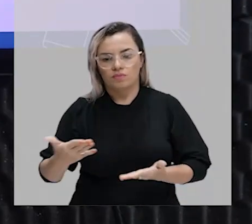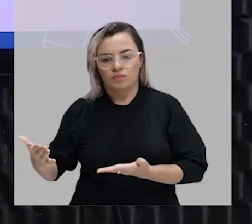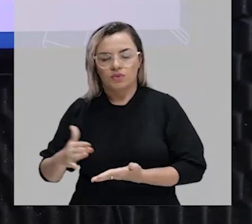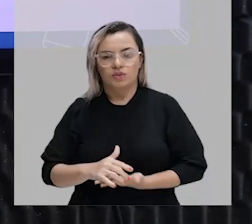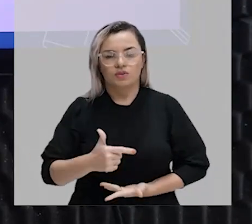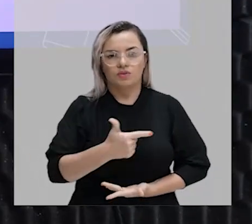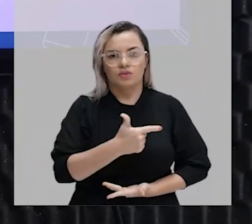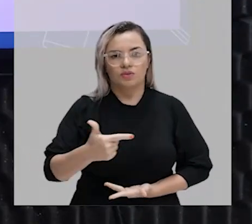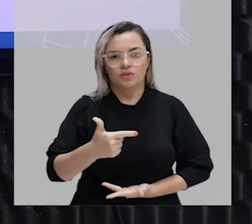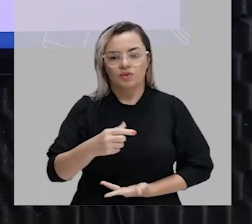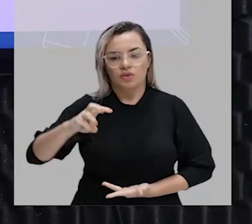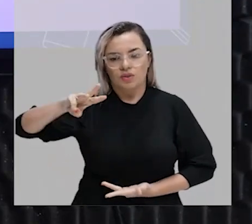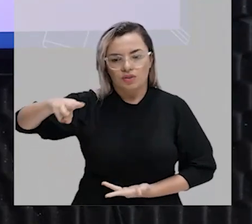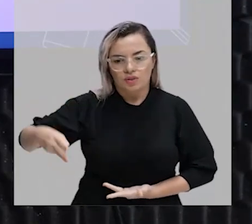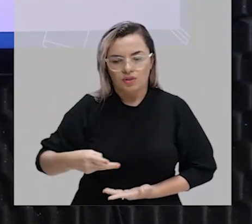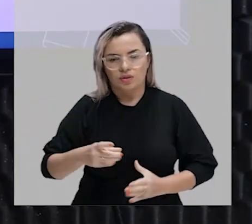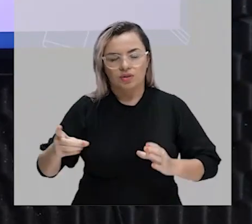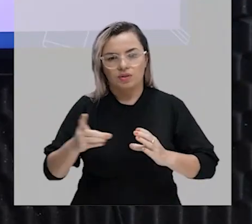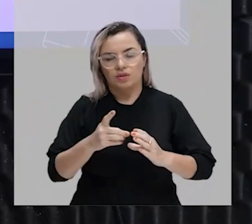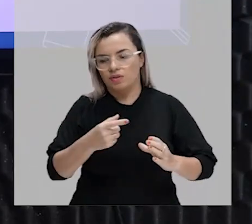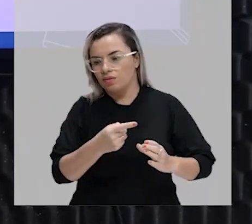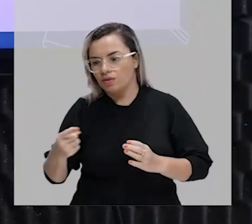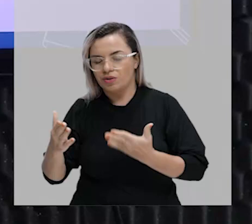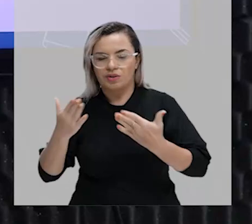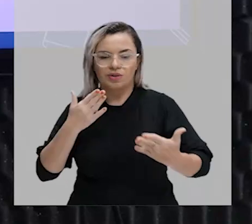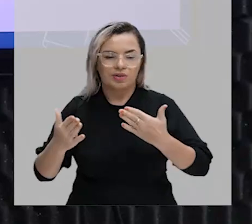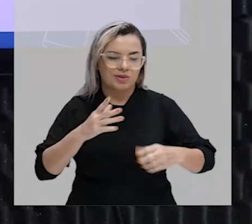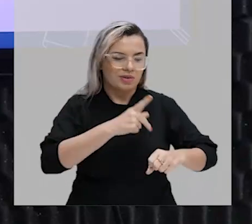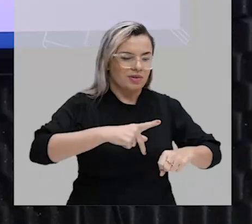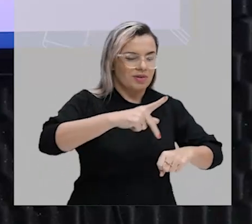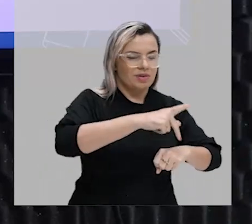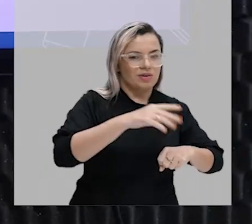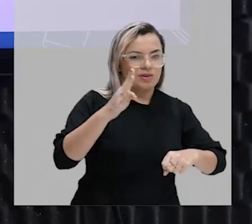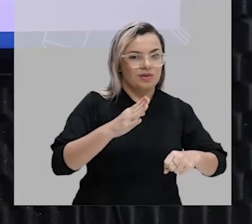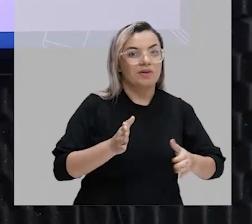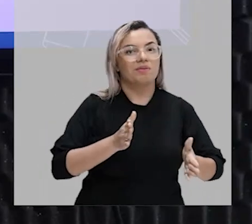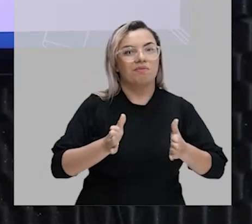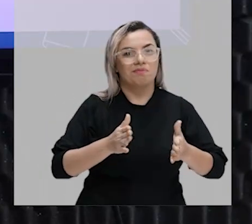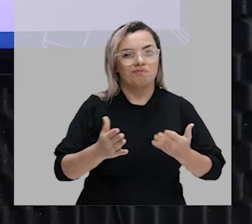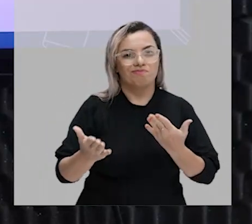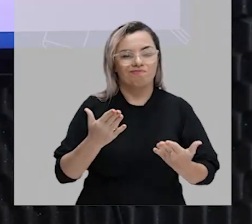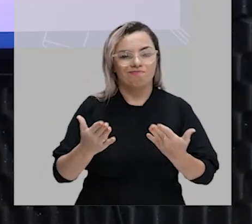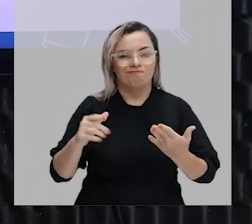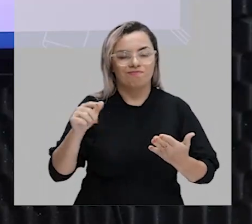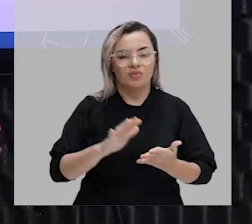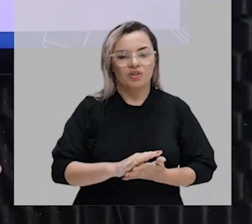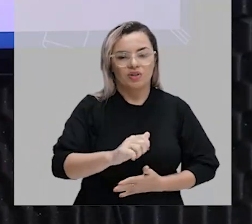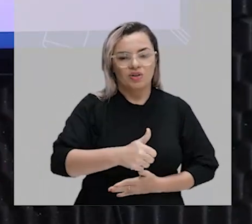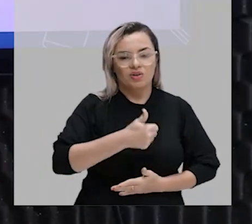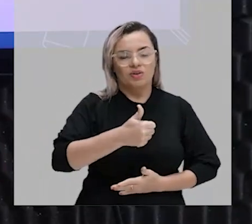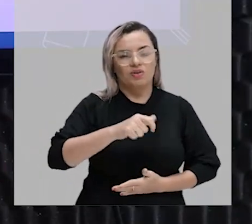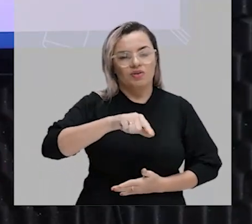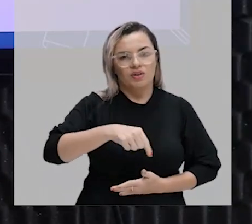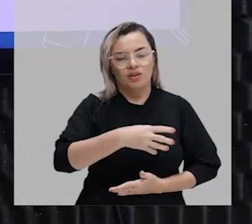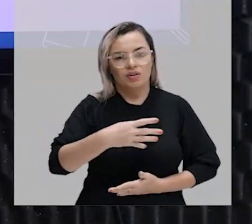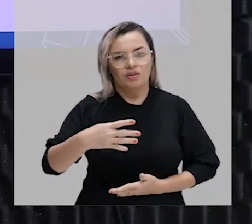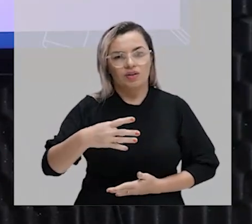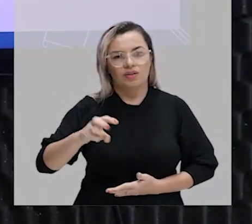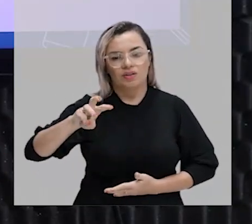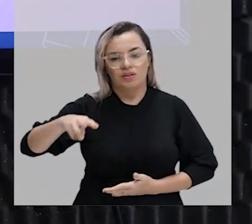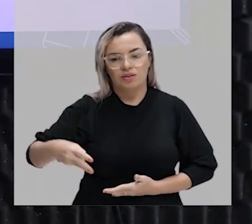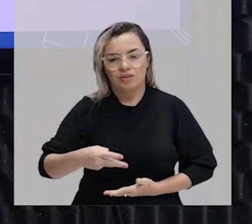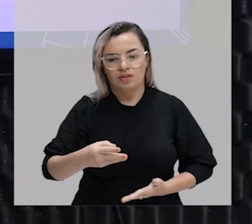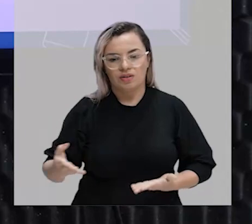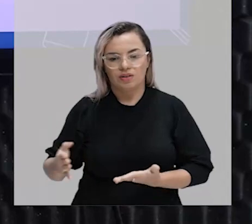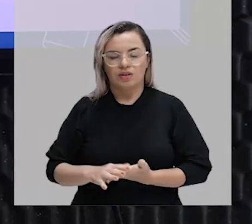de comparação, o PIB brasileiro nesse mesmo período foi de 1,4 a 1,5 trilhão. PIB da